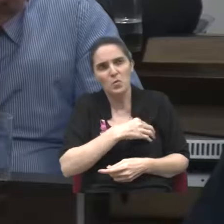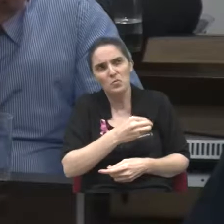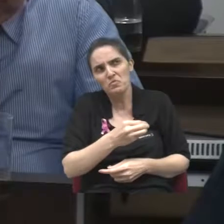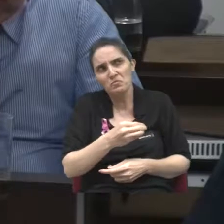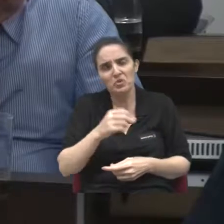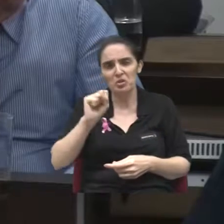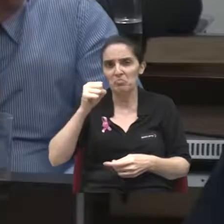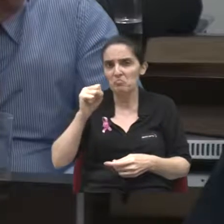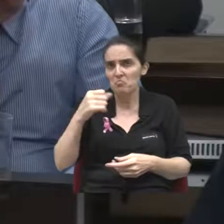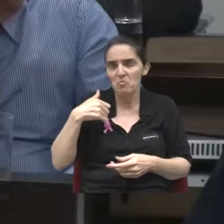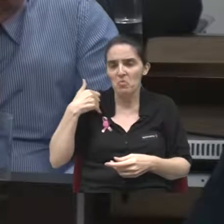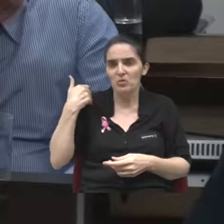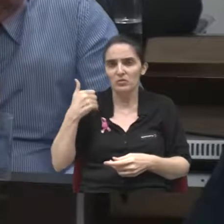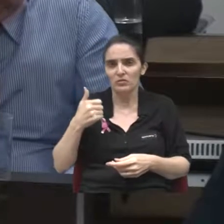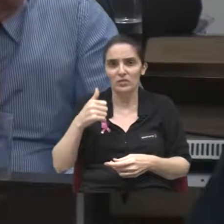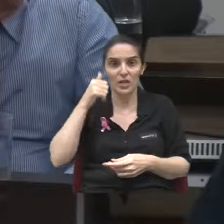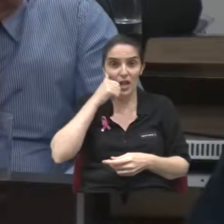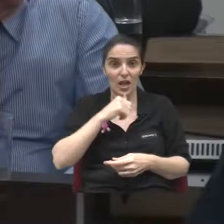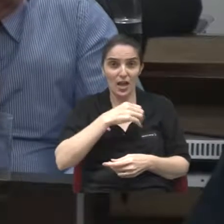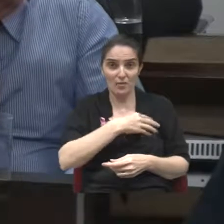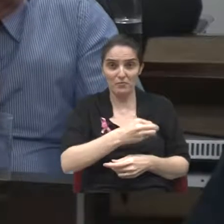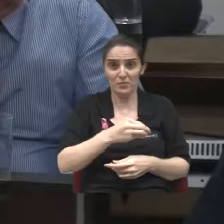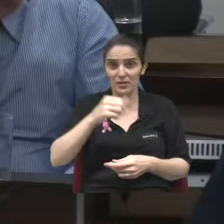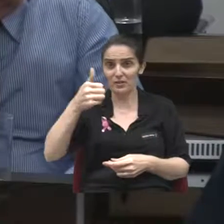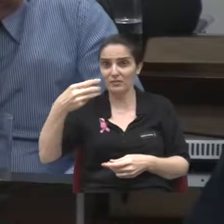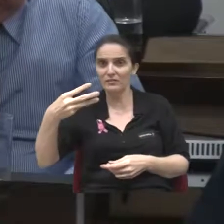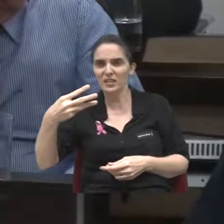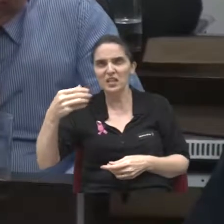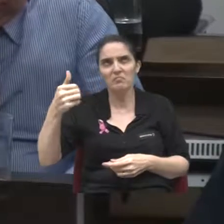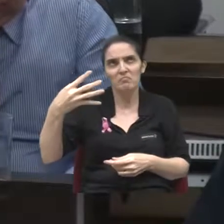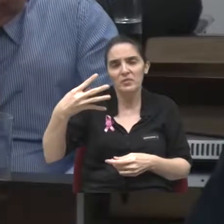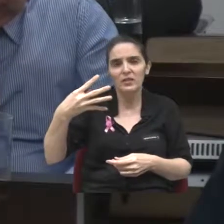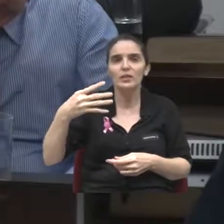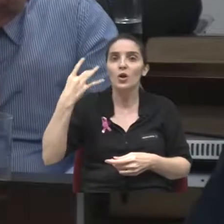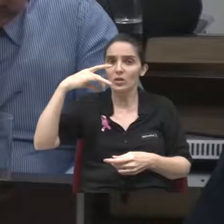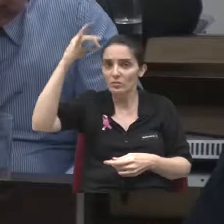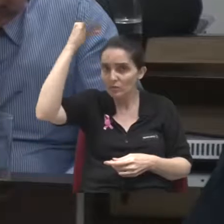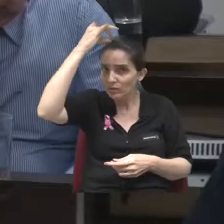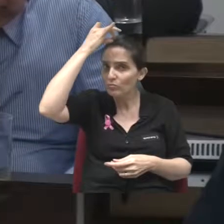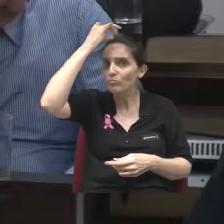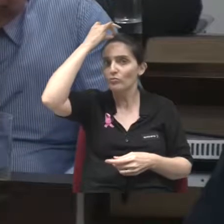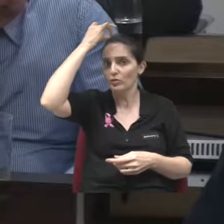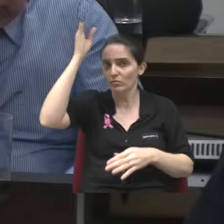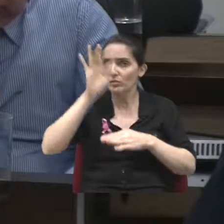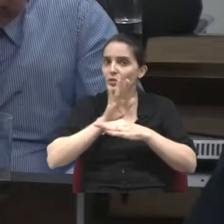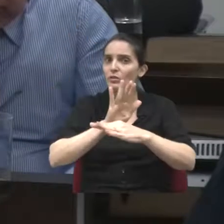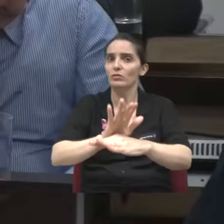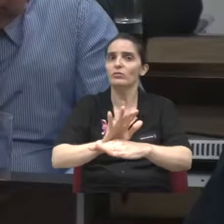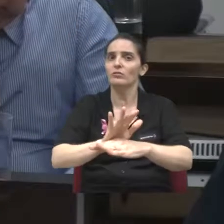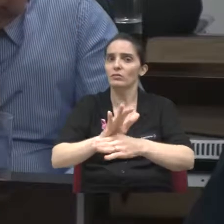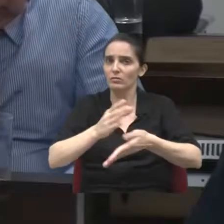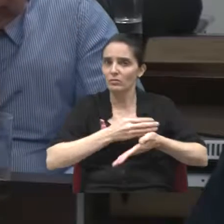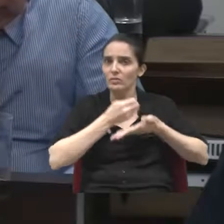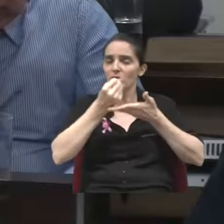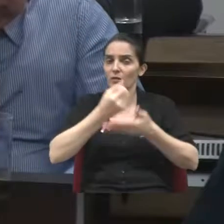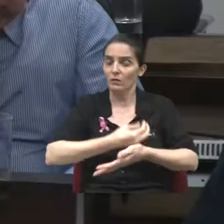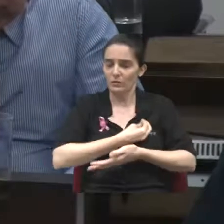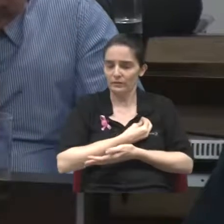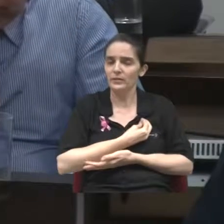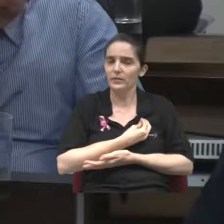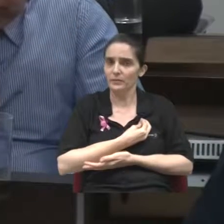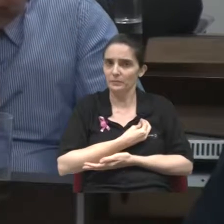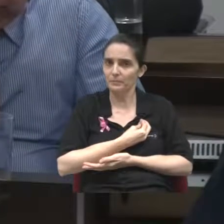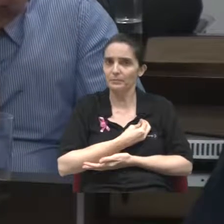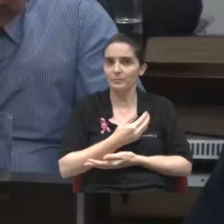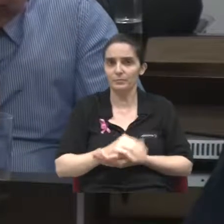13, 14 anos, ela foi usada pelo Espírito Santo e salvou a vida do meu filho. Então, desde